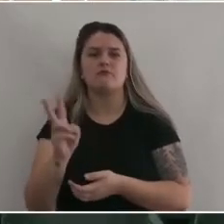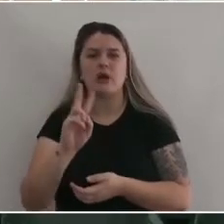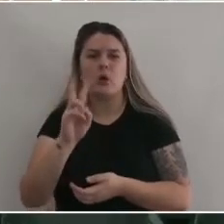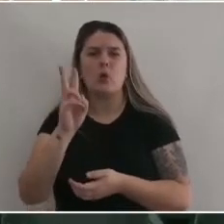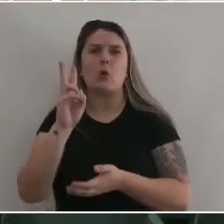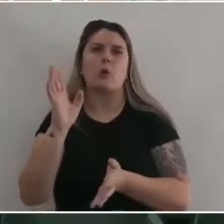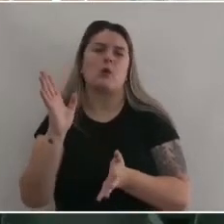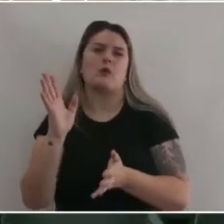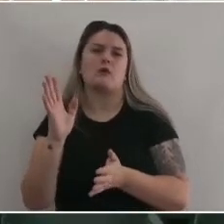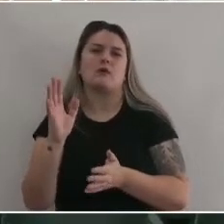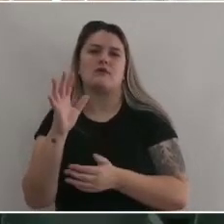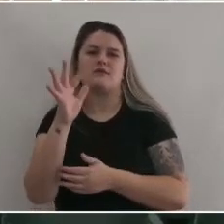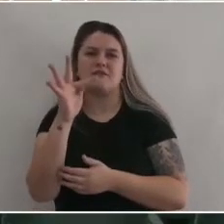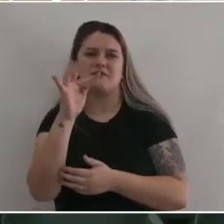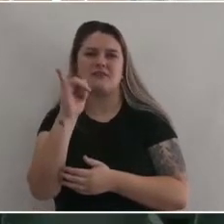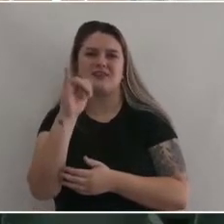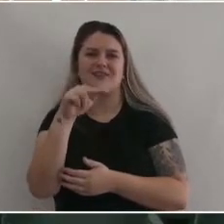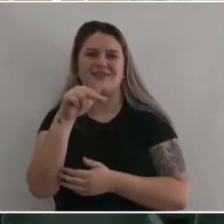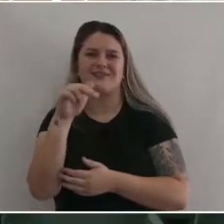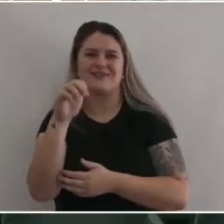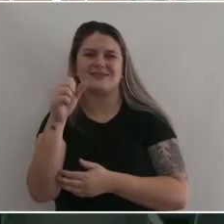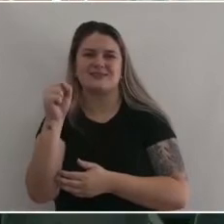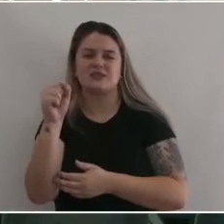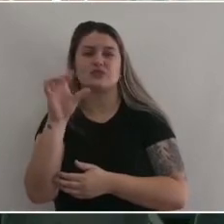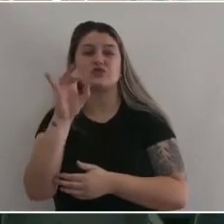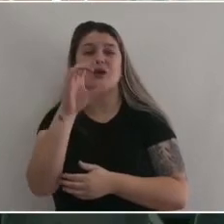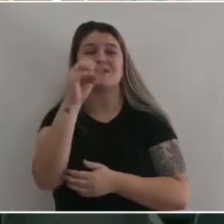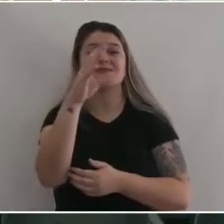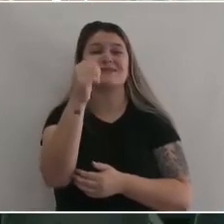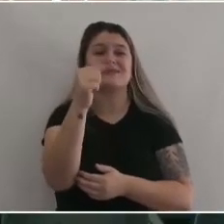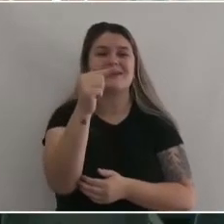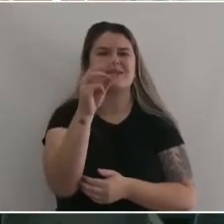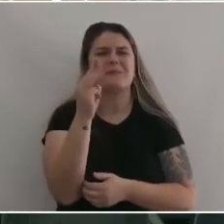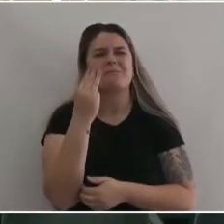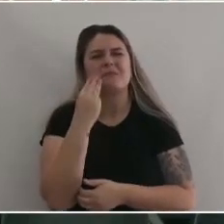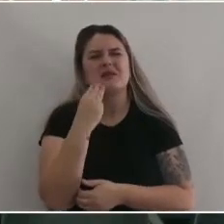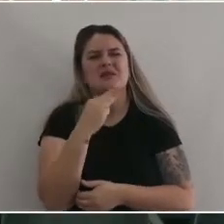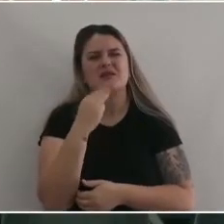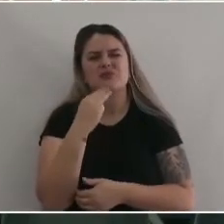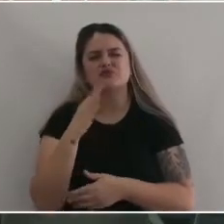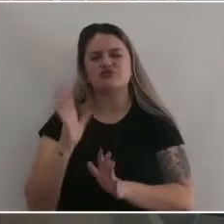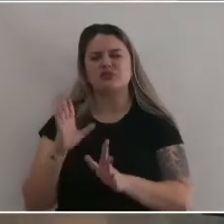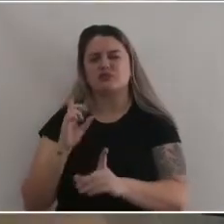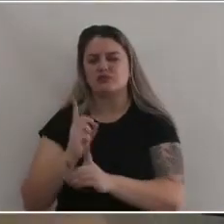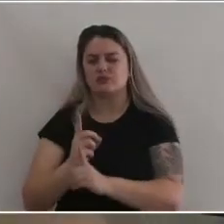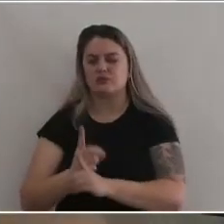liberado do Finisa foi 7 milhões e alguma coisa. Deixa eu já acho aqui.